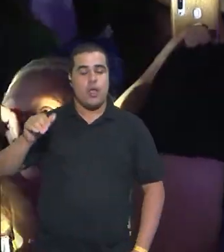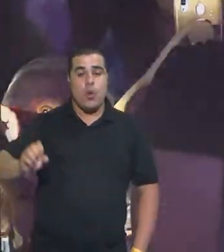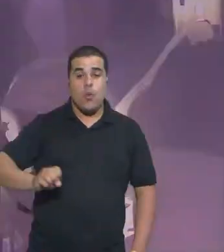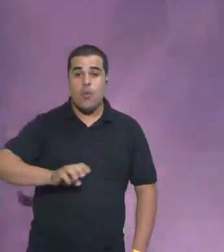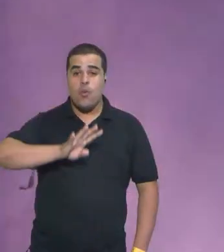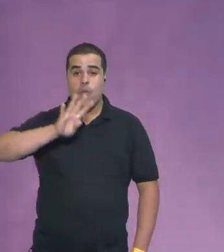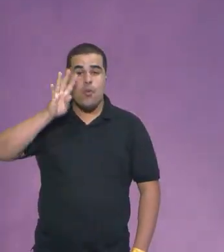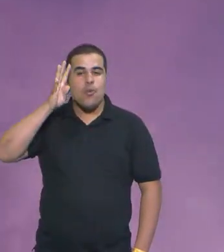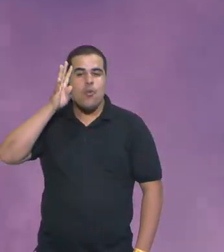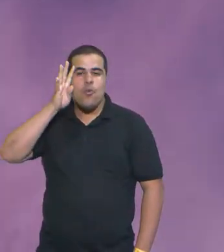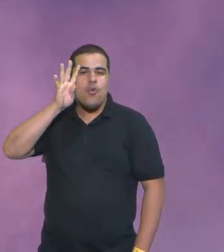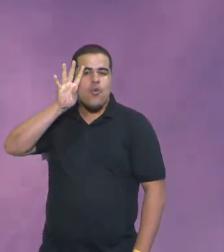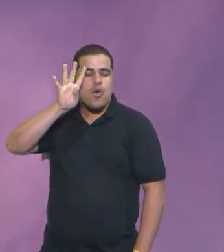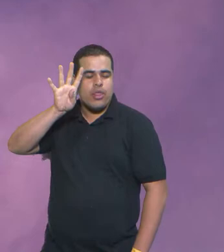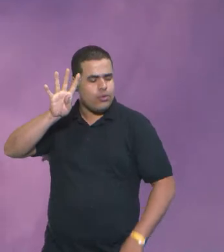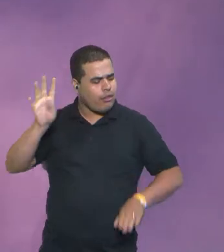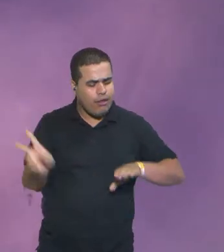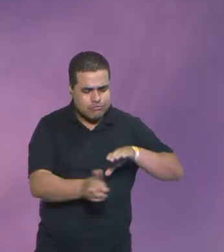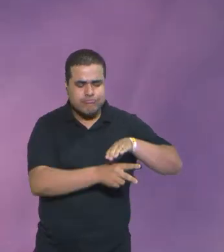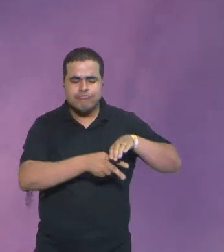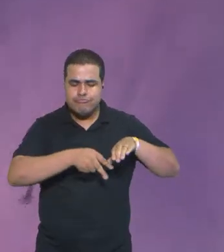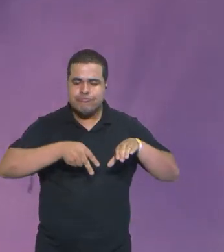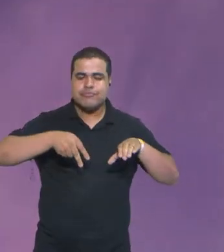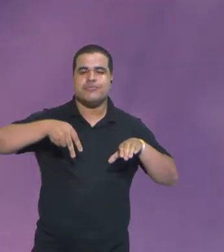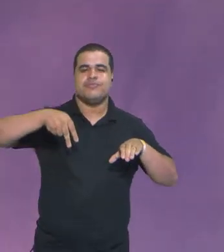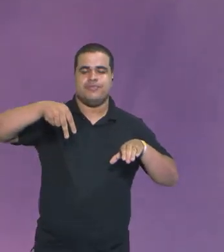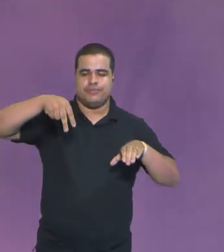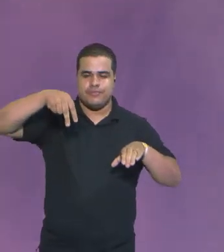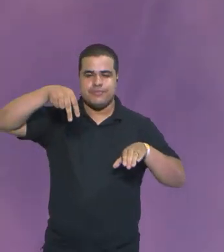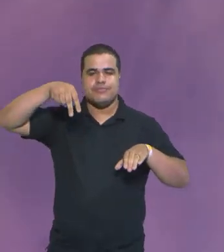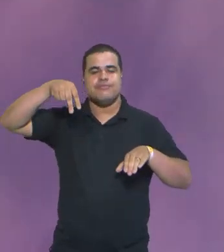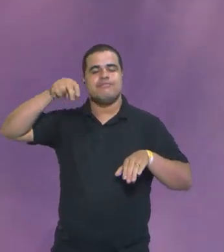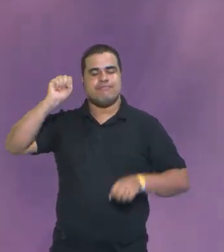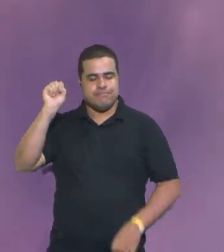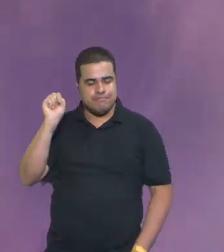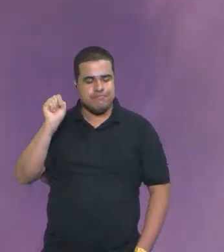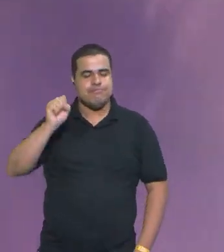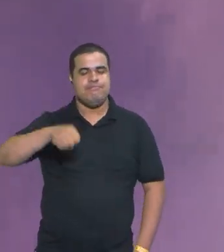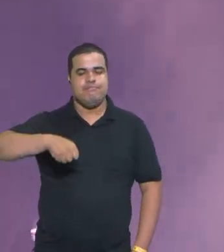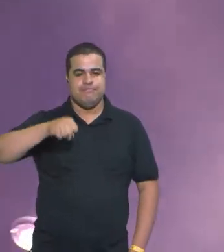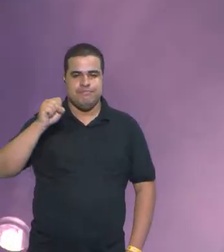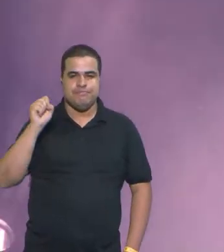depois de quatro dias ele reviveu